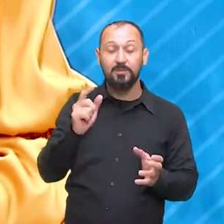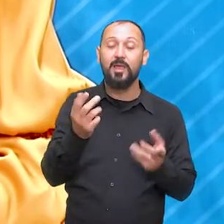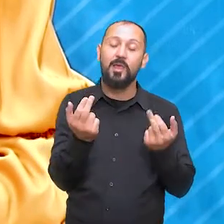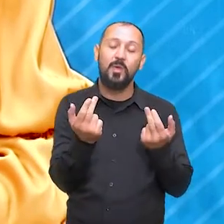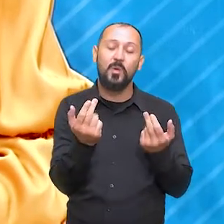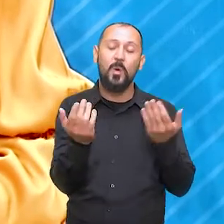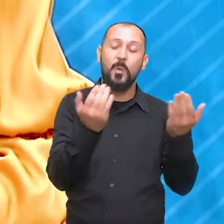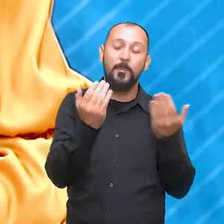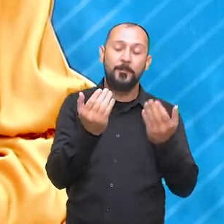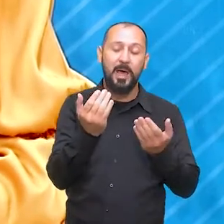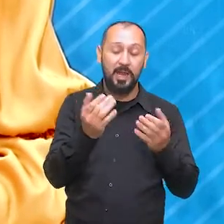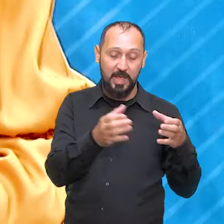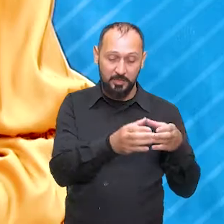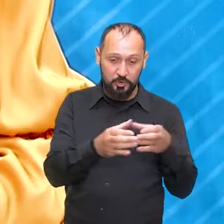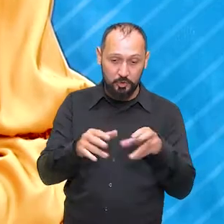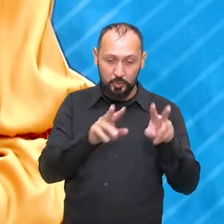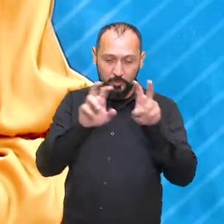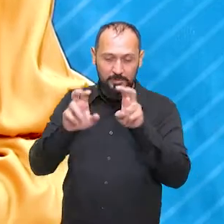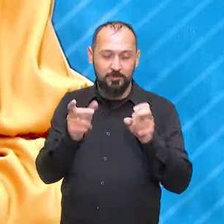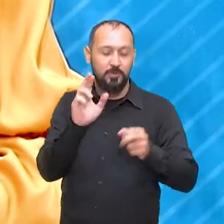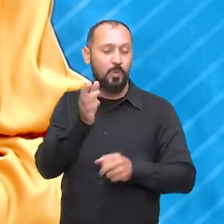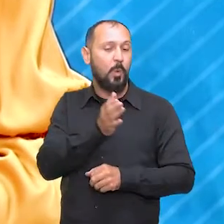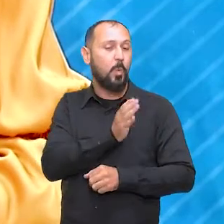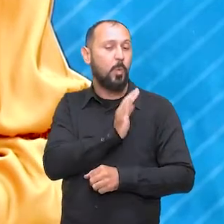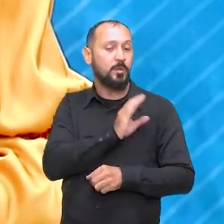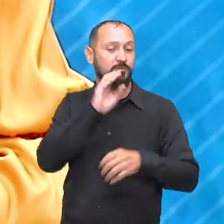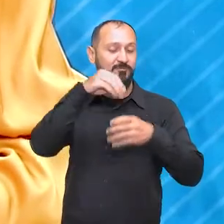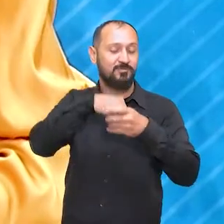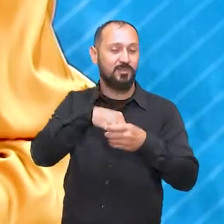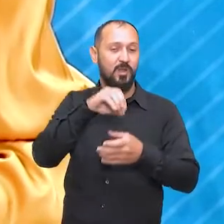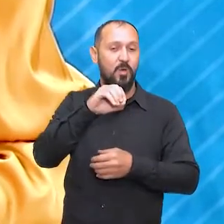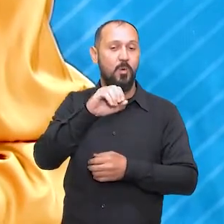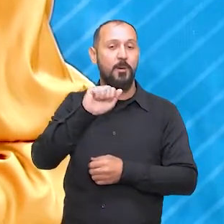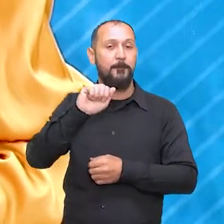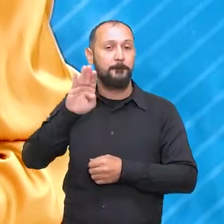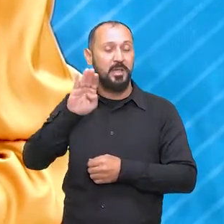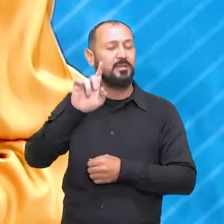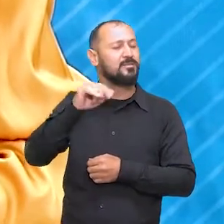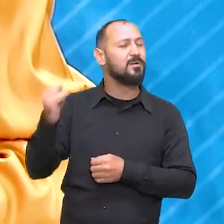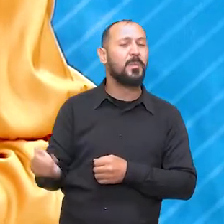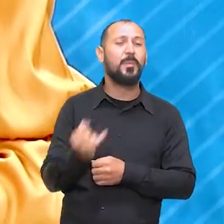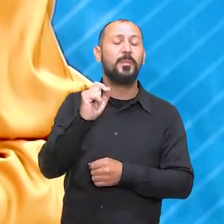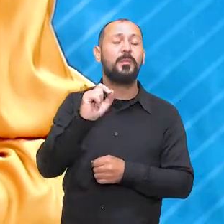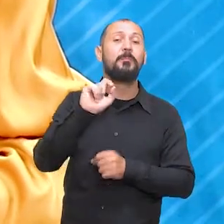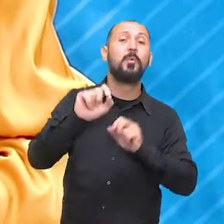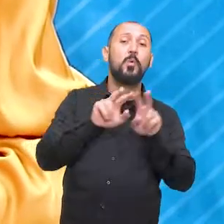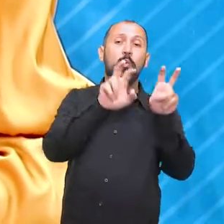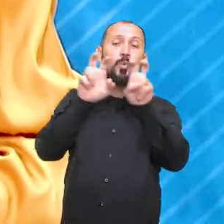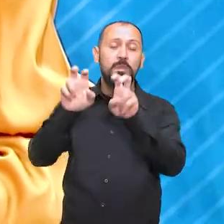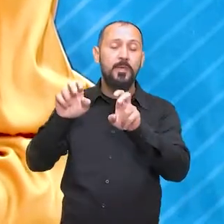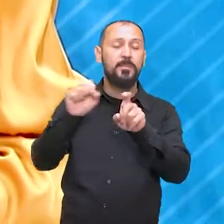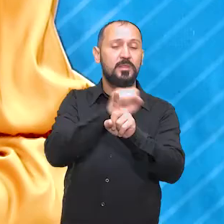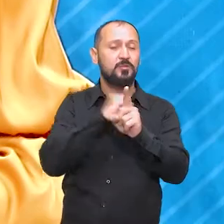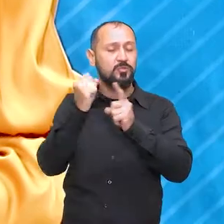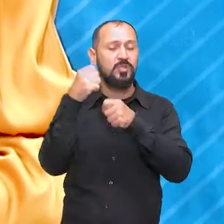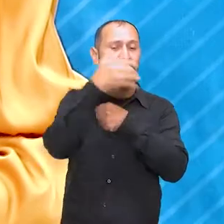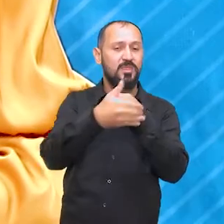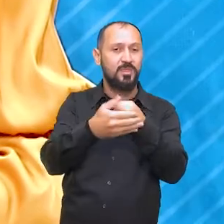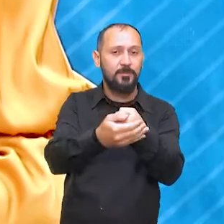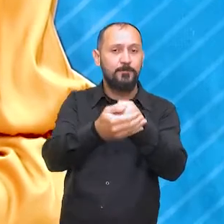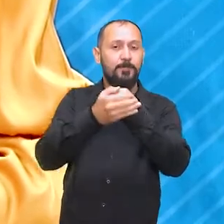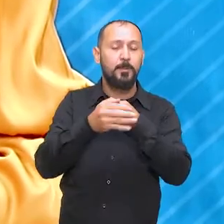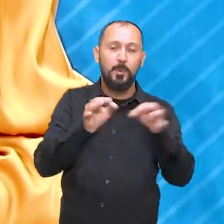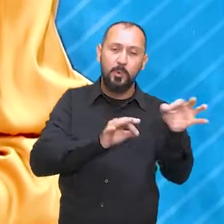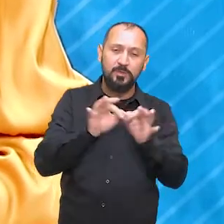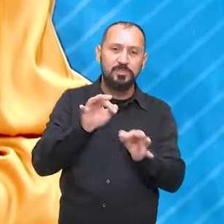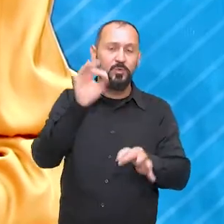Considerada o coração da OAB, as comissões exercem um papel fundamental dentro da instituição na defesa da